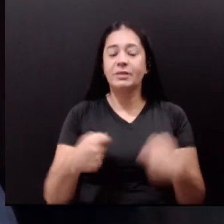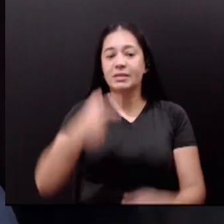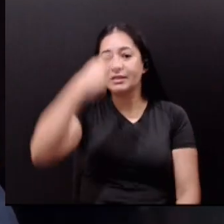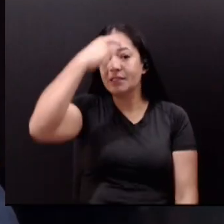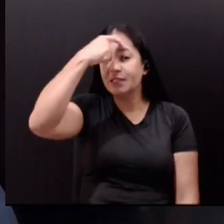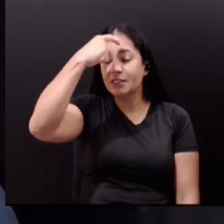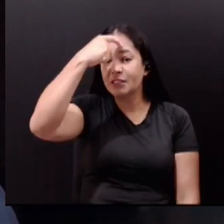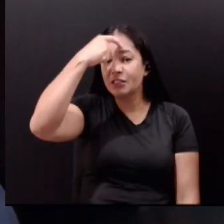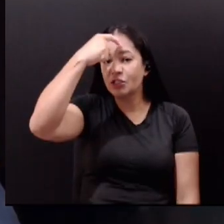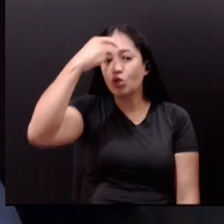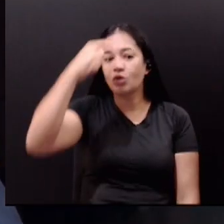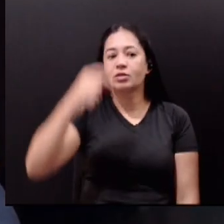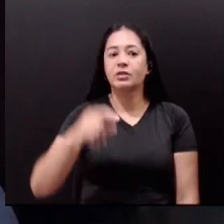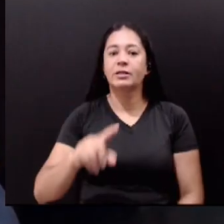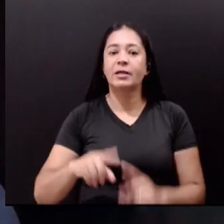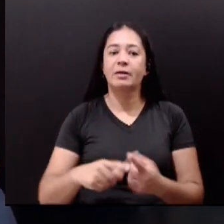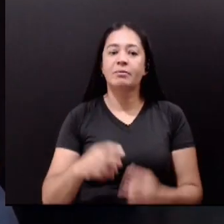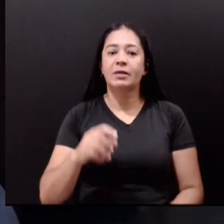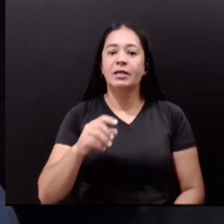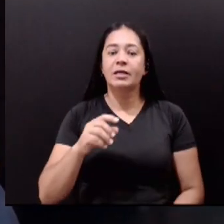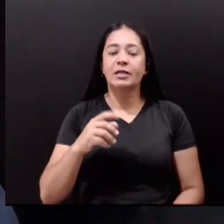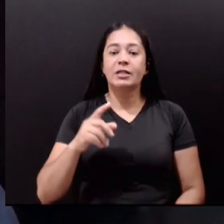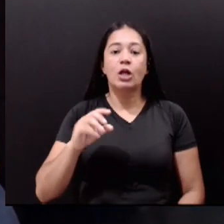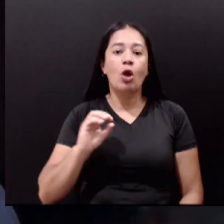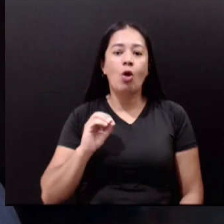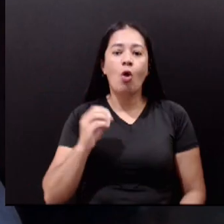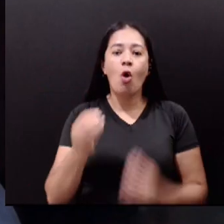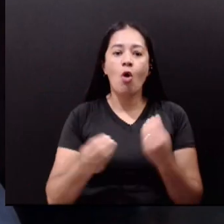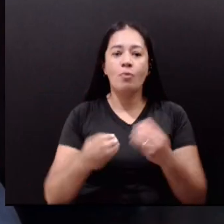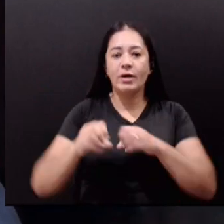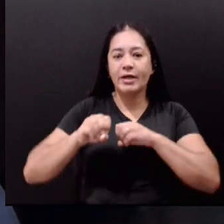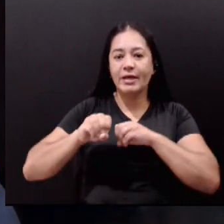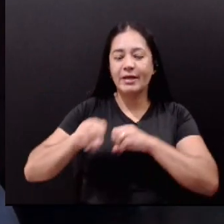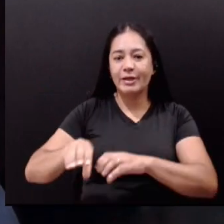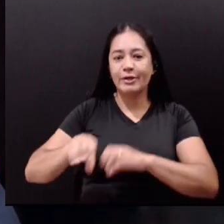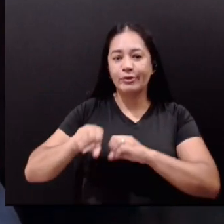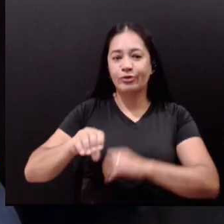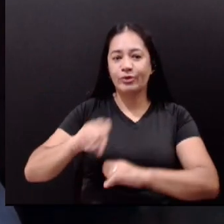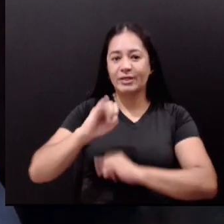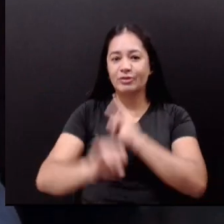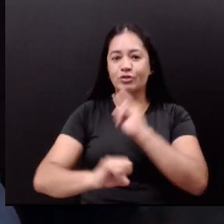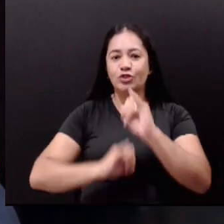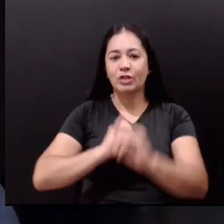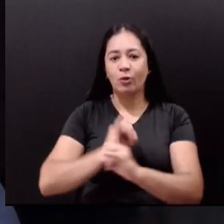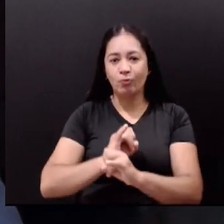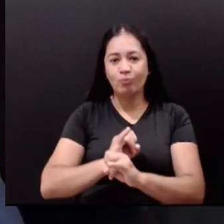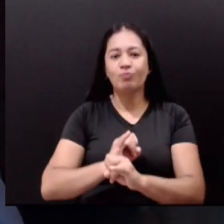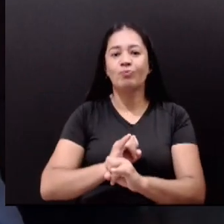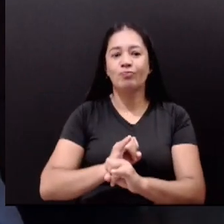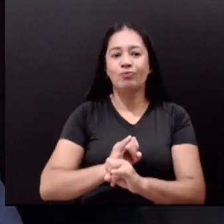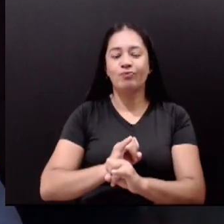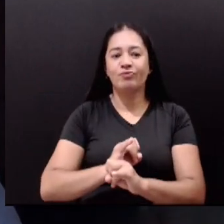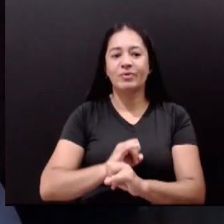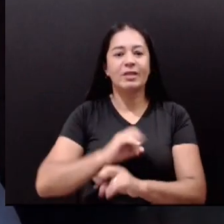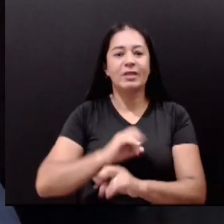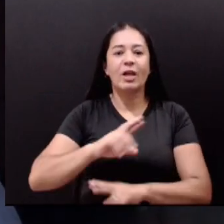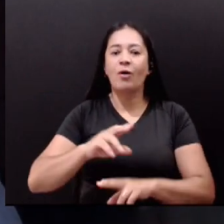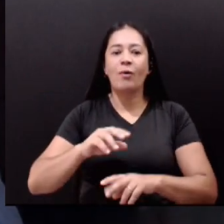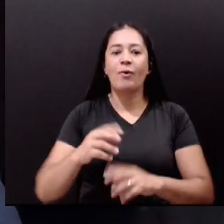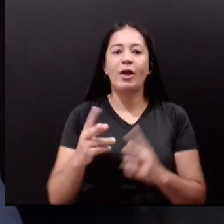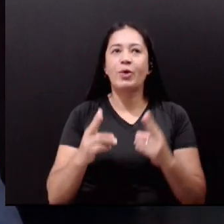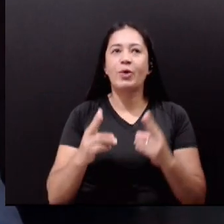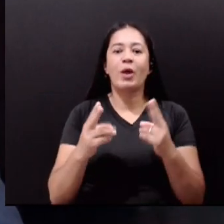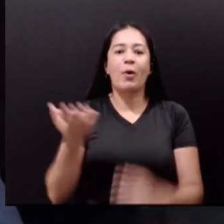só existe um caminho, que é a educação digital. E a educação digital não é mais como era antigamente, né, nos